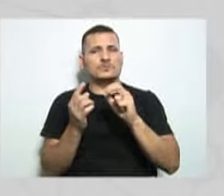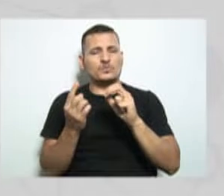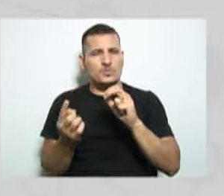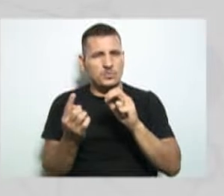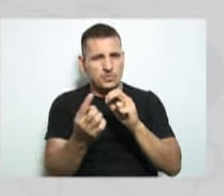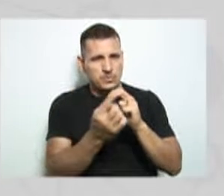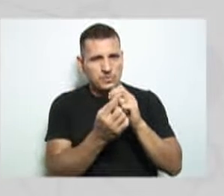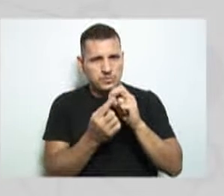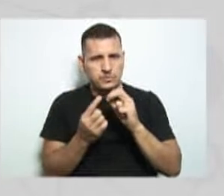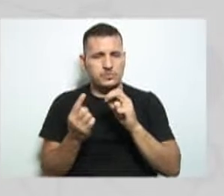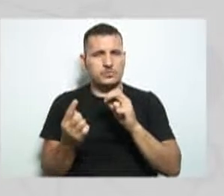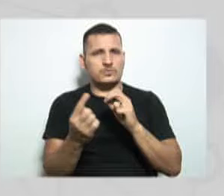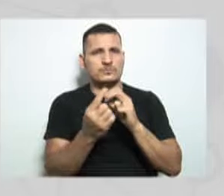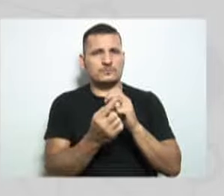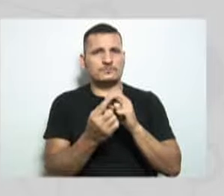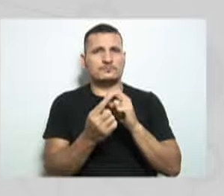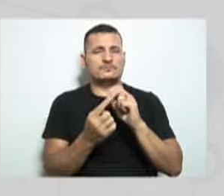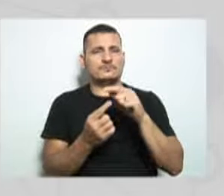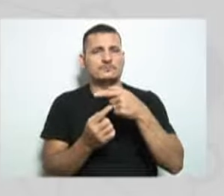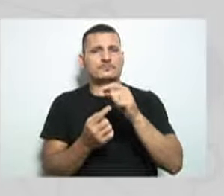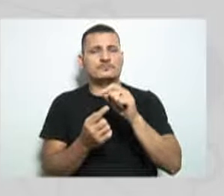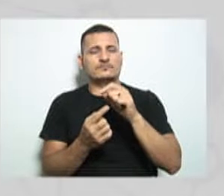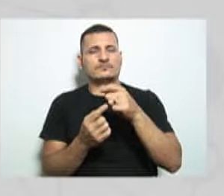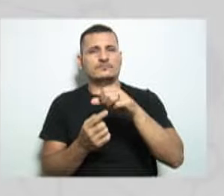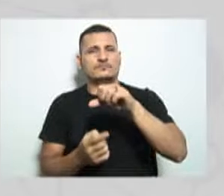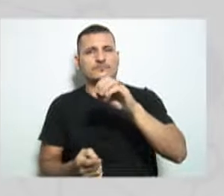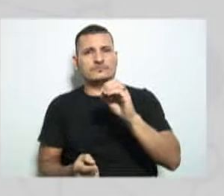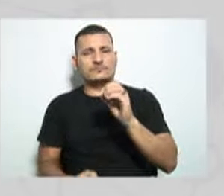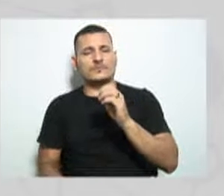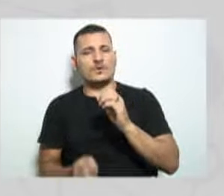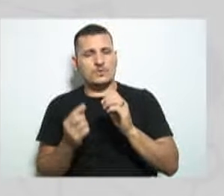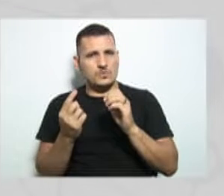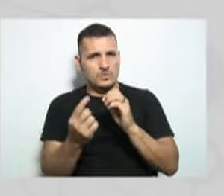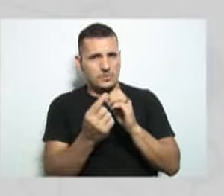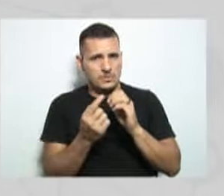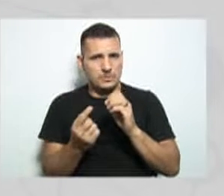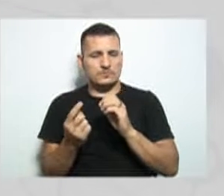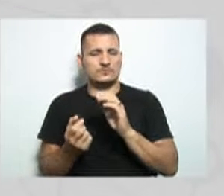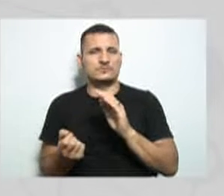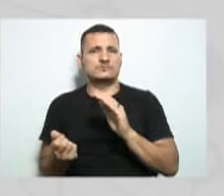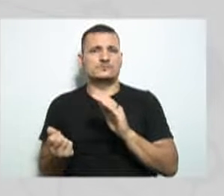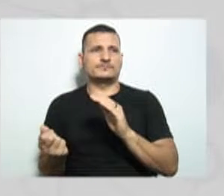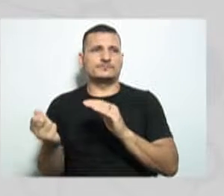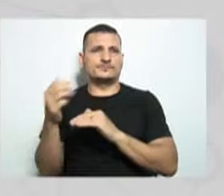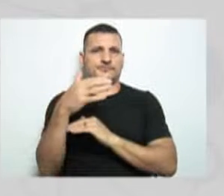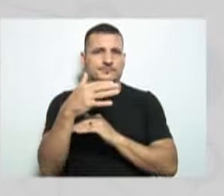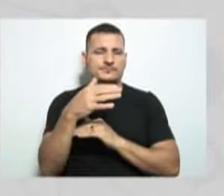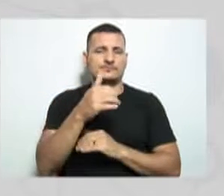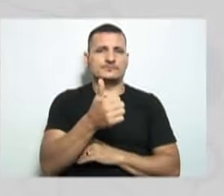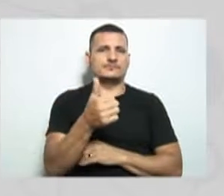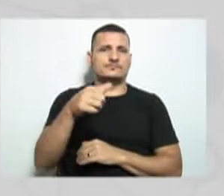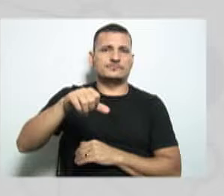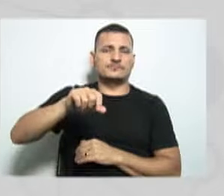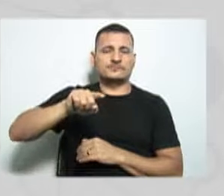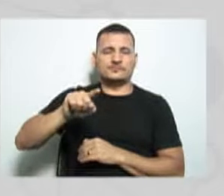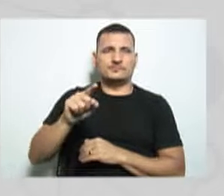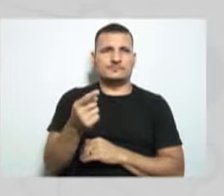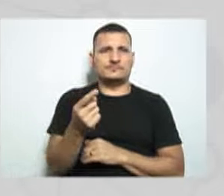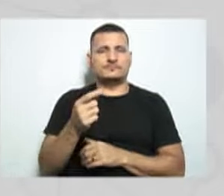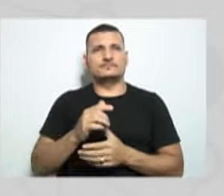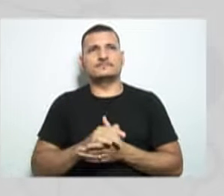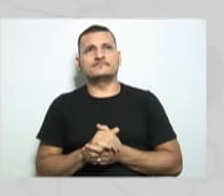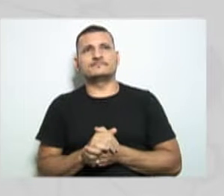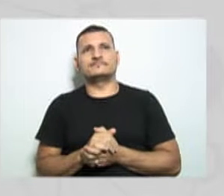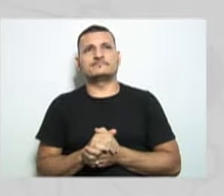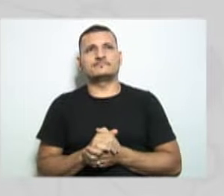as 90 unidades que vai ter dado saída, a 220. Fazendo assim a minha saída de 19 mil. Aí eu faço o